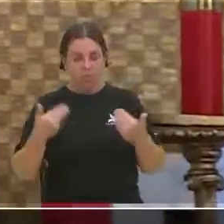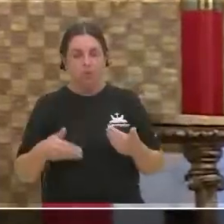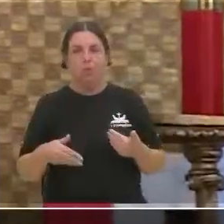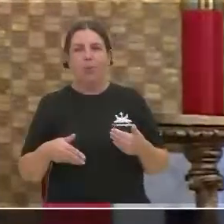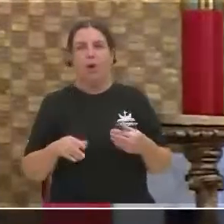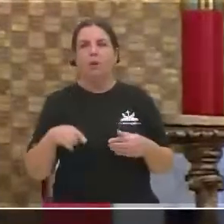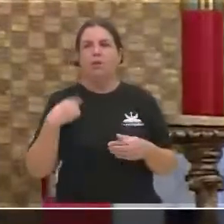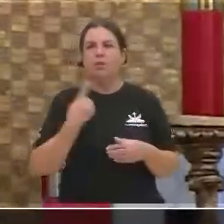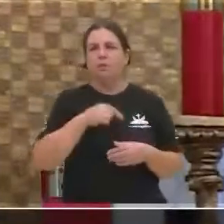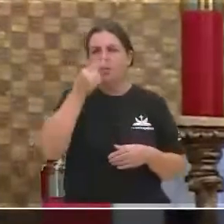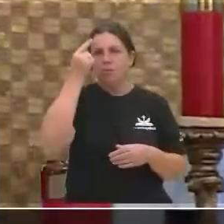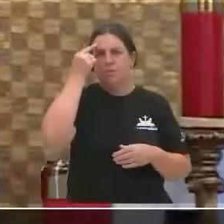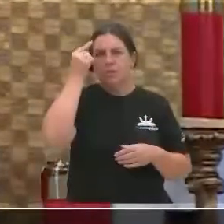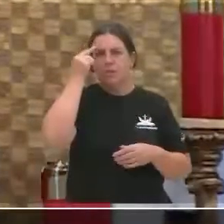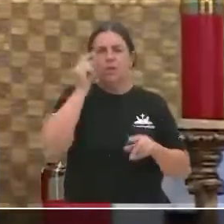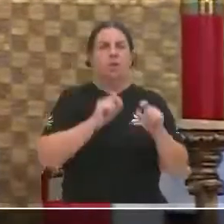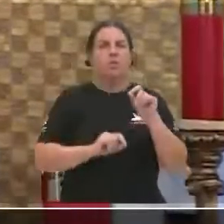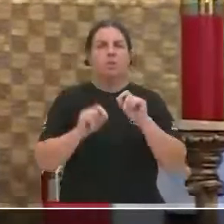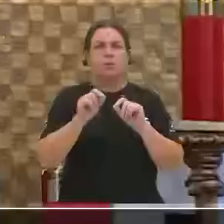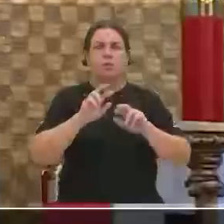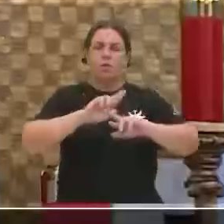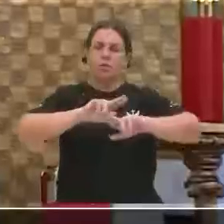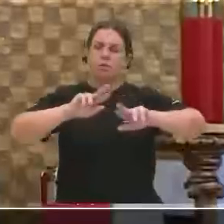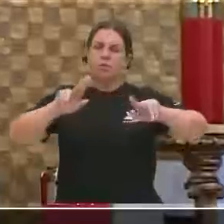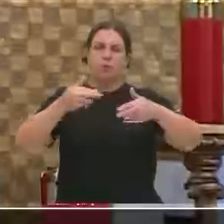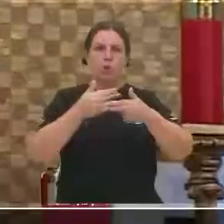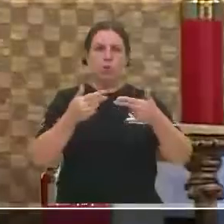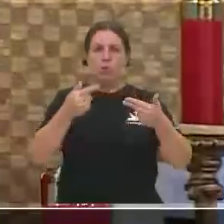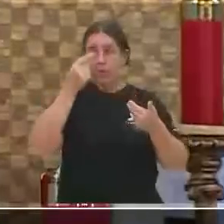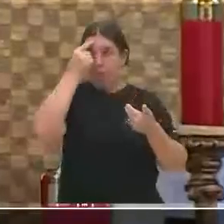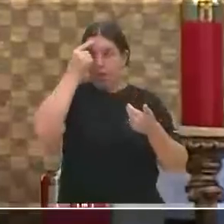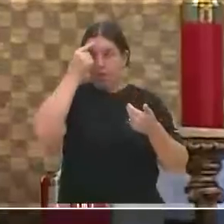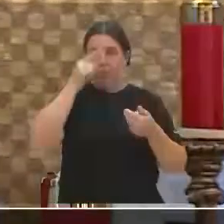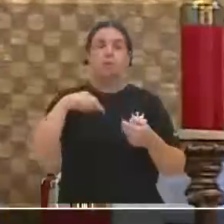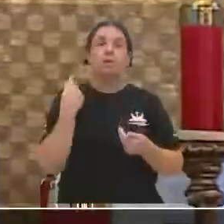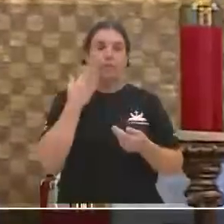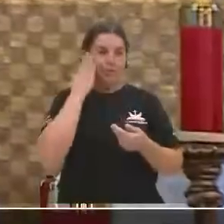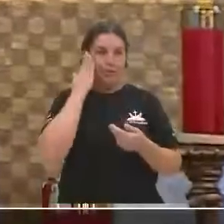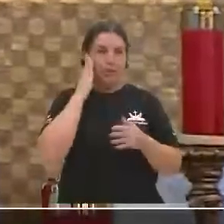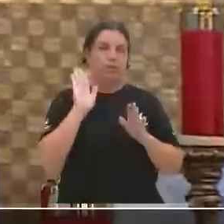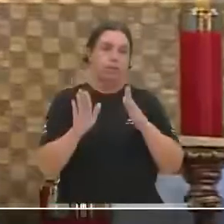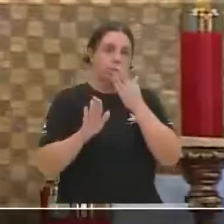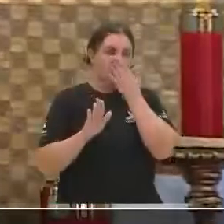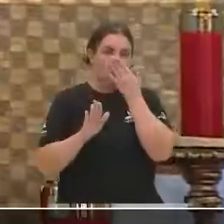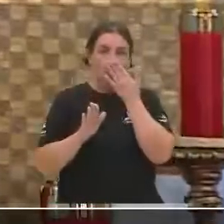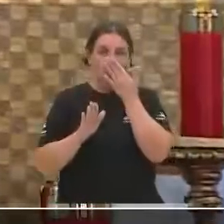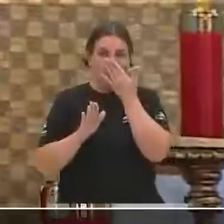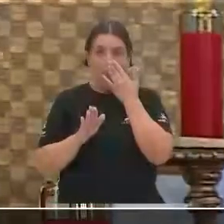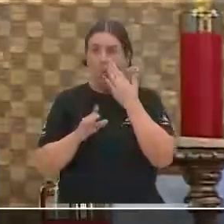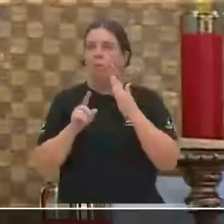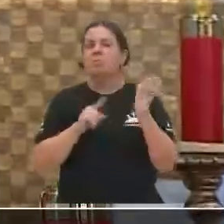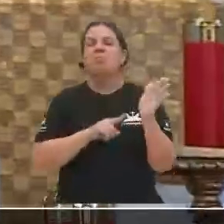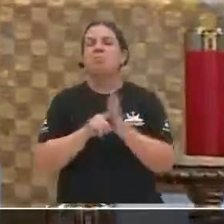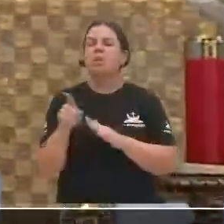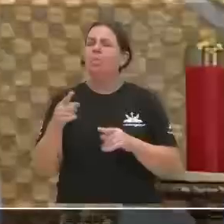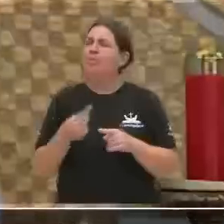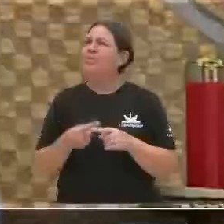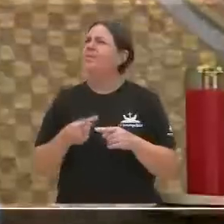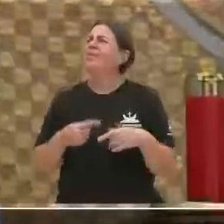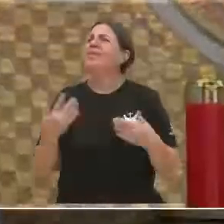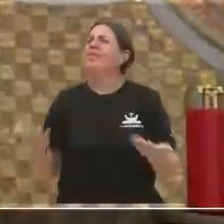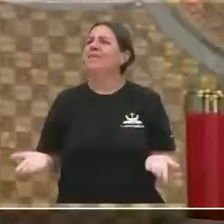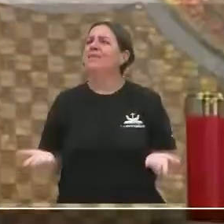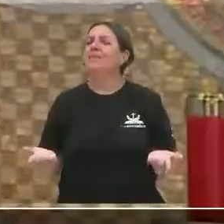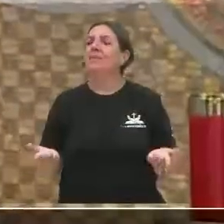se a gente parar para pensar vem um monte de coisa na cabeça que a gente sabe você vai perguntar por quê